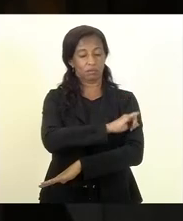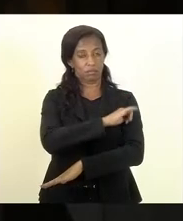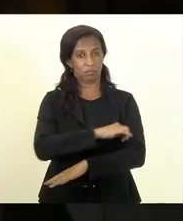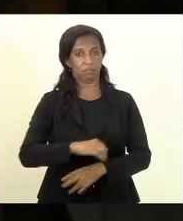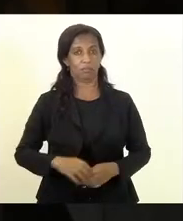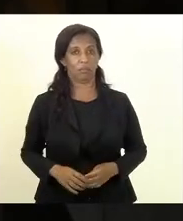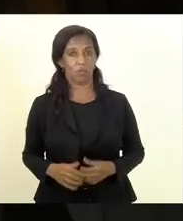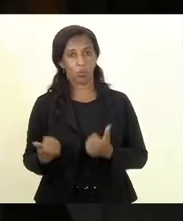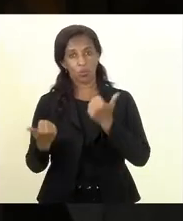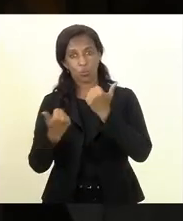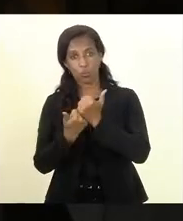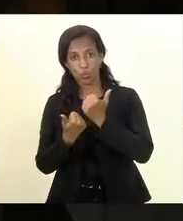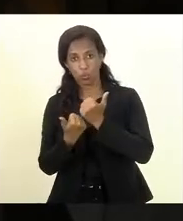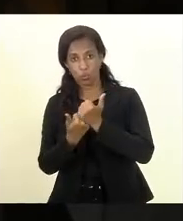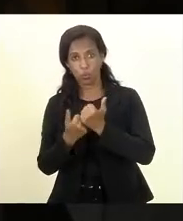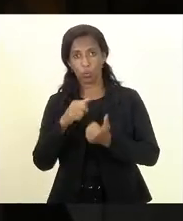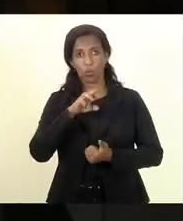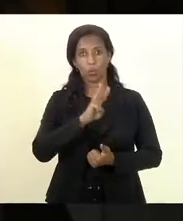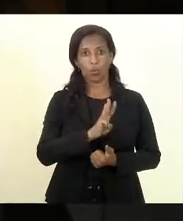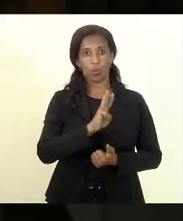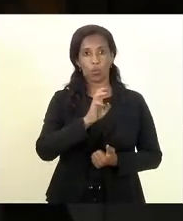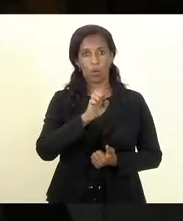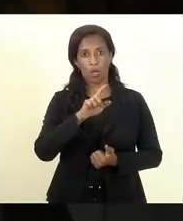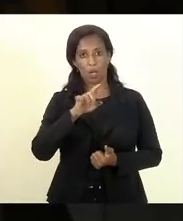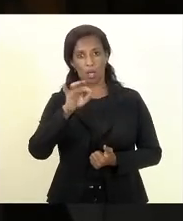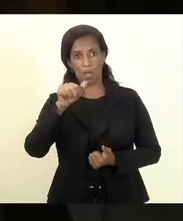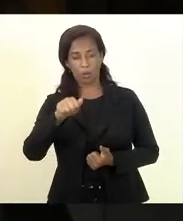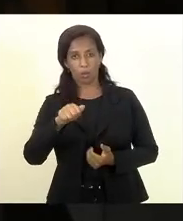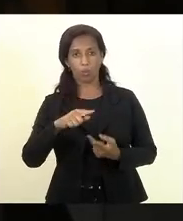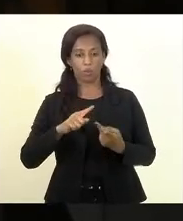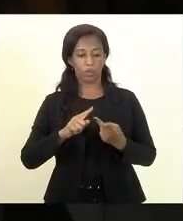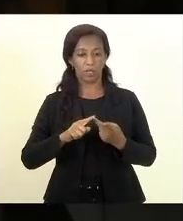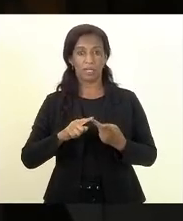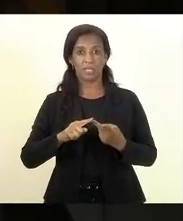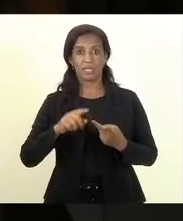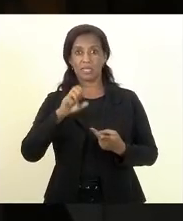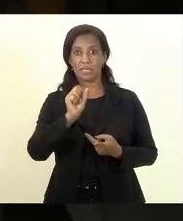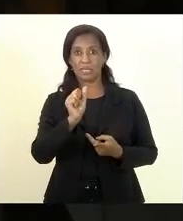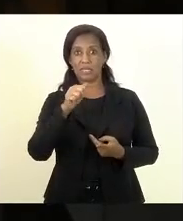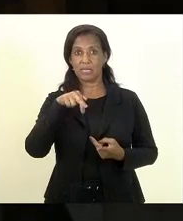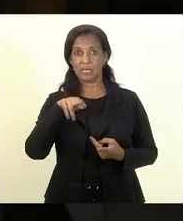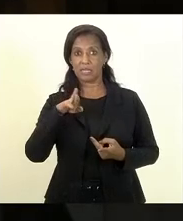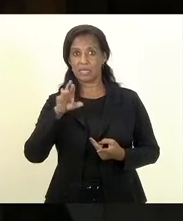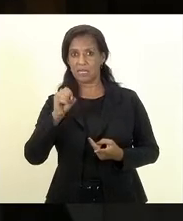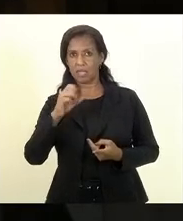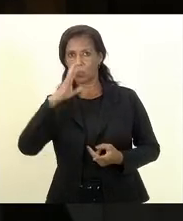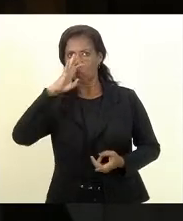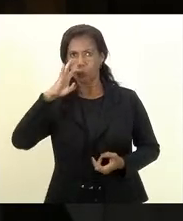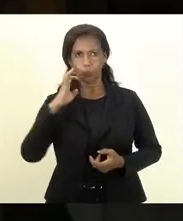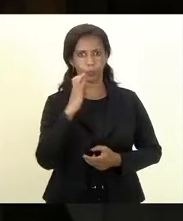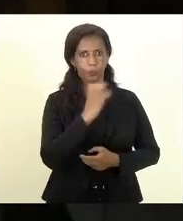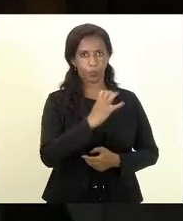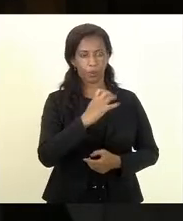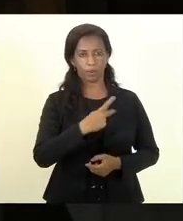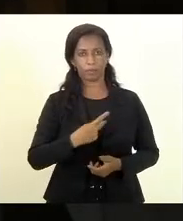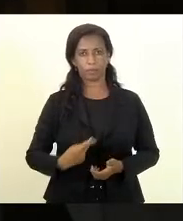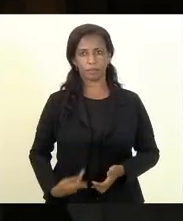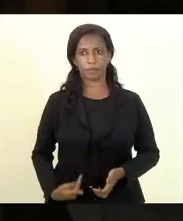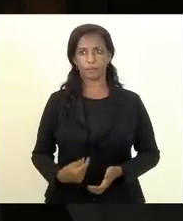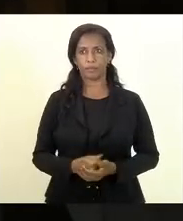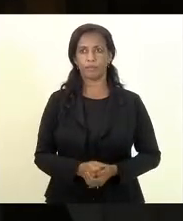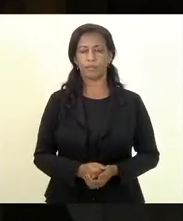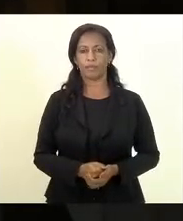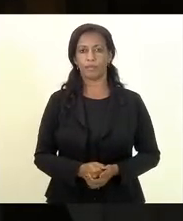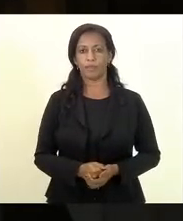os subsecretários Wellington Nunes e Sandro Farias. Acusados, presidente,